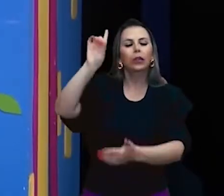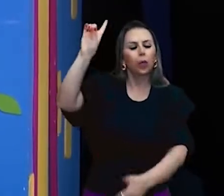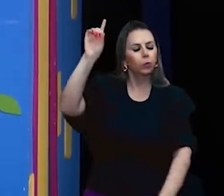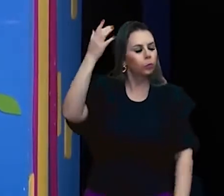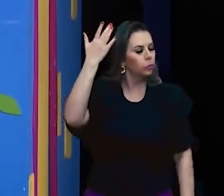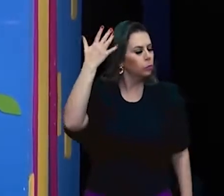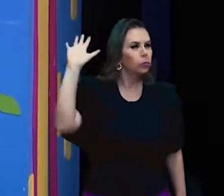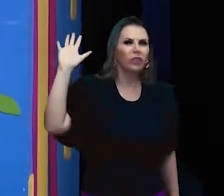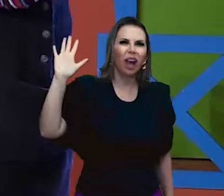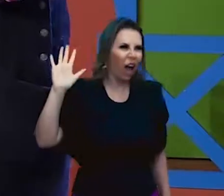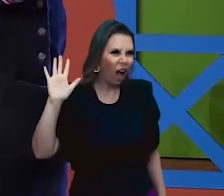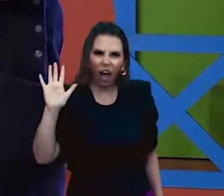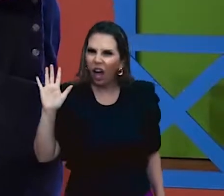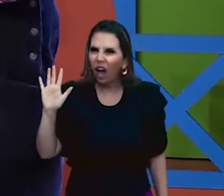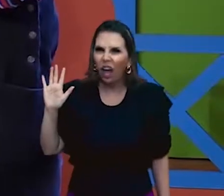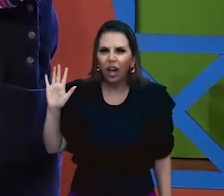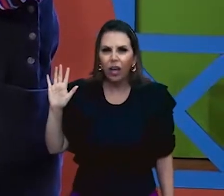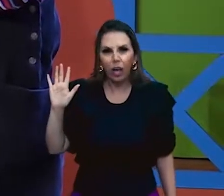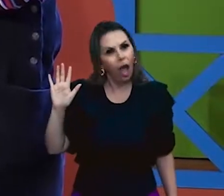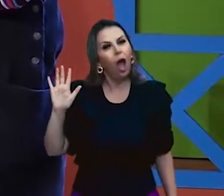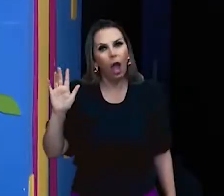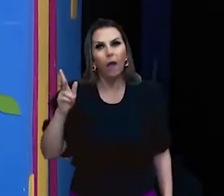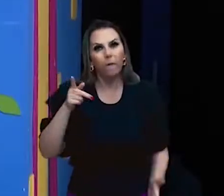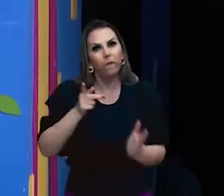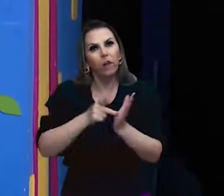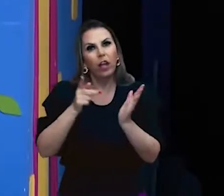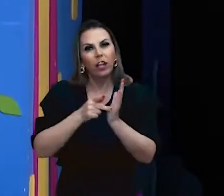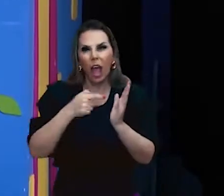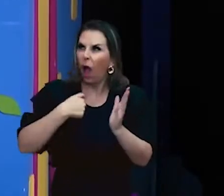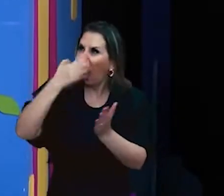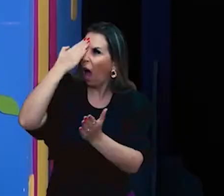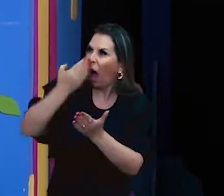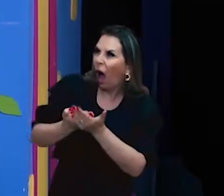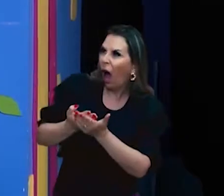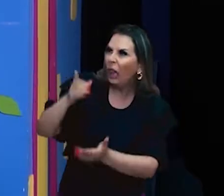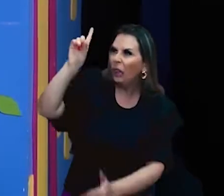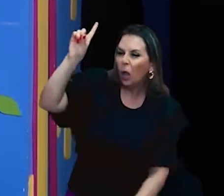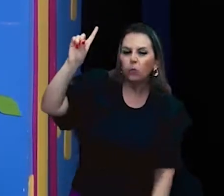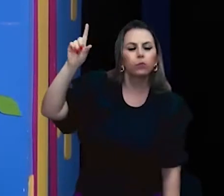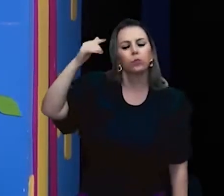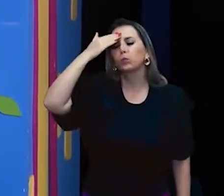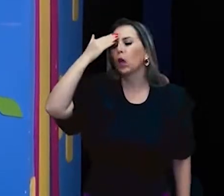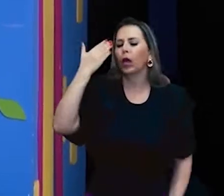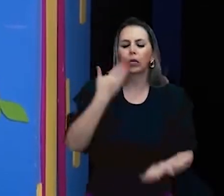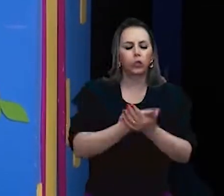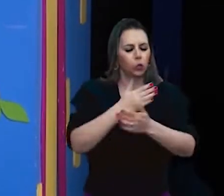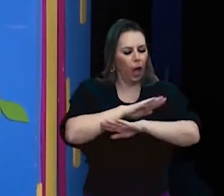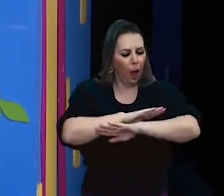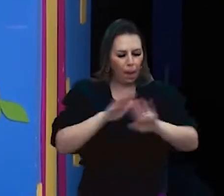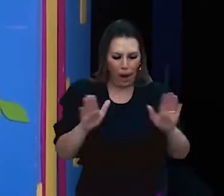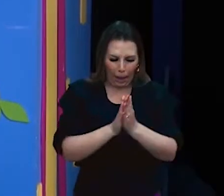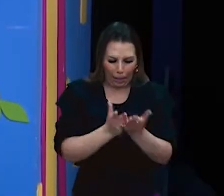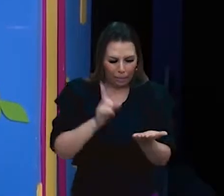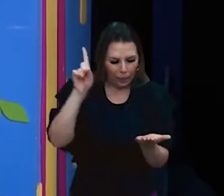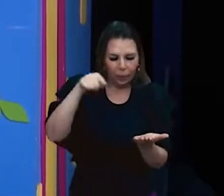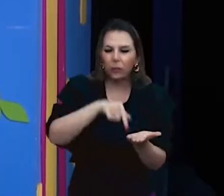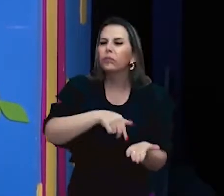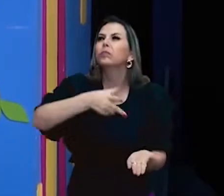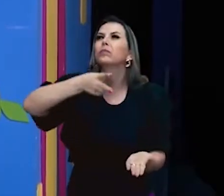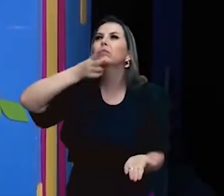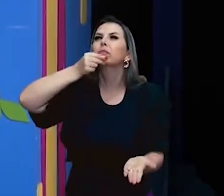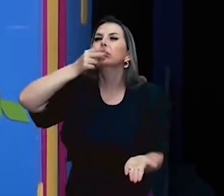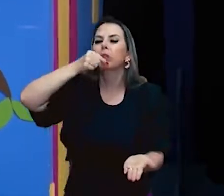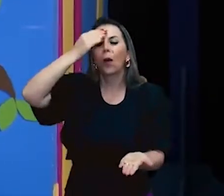acredito mais em Deus. Hã? É isso mesmo. Eu não acredito mais que Ele existe, eu não acredito mais na